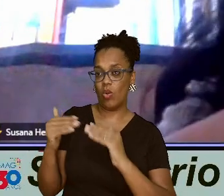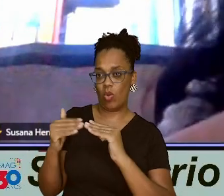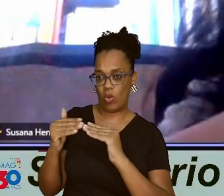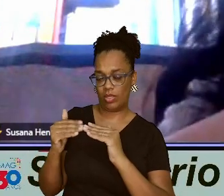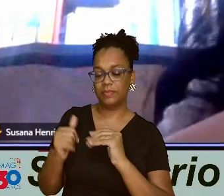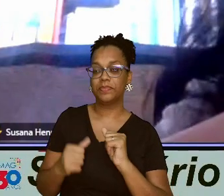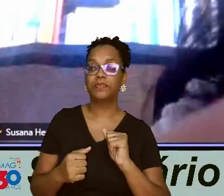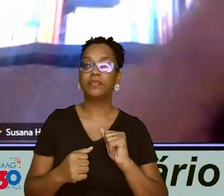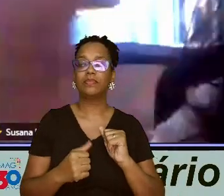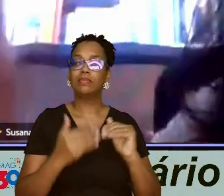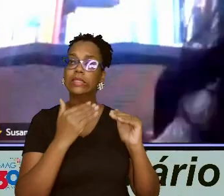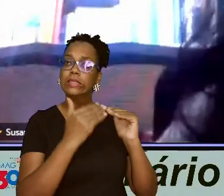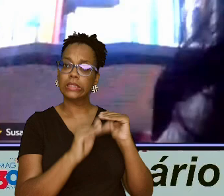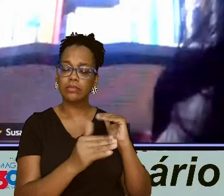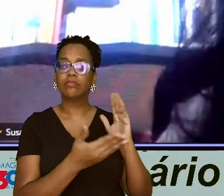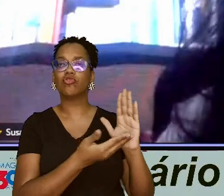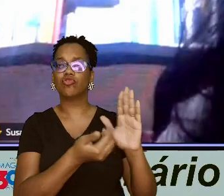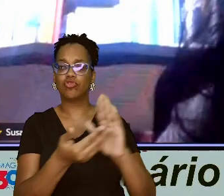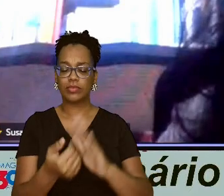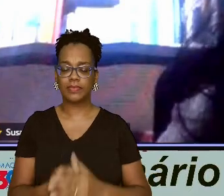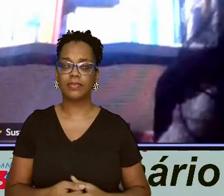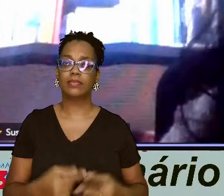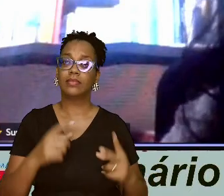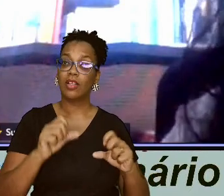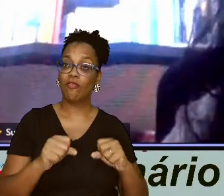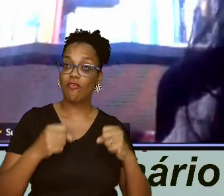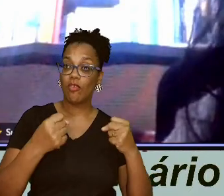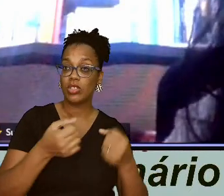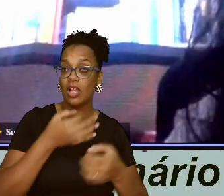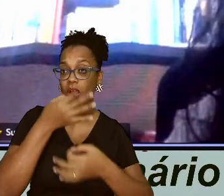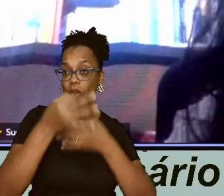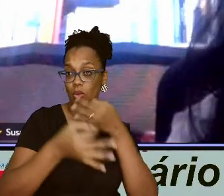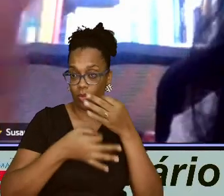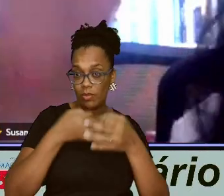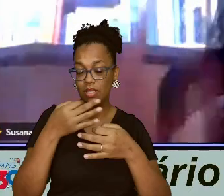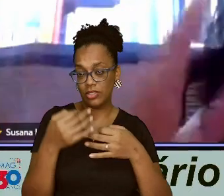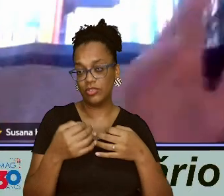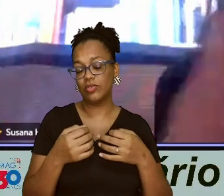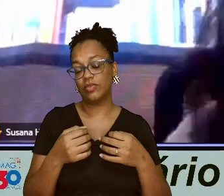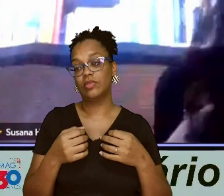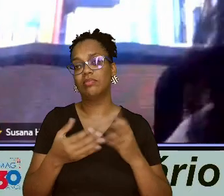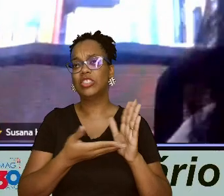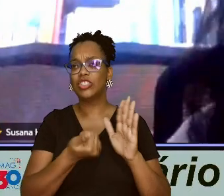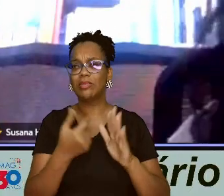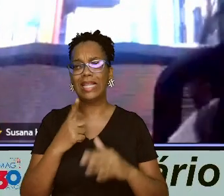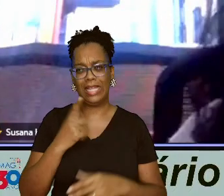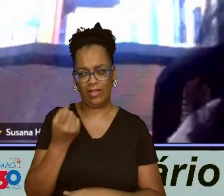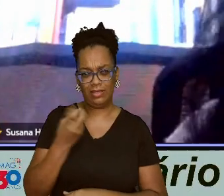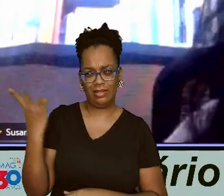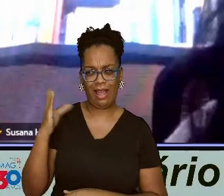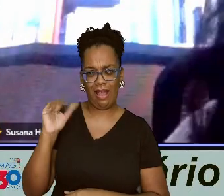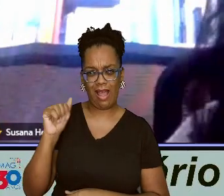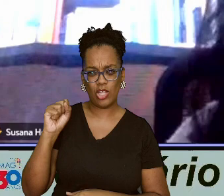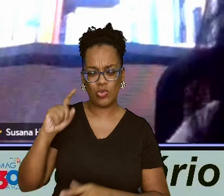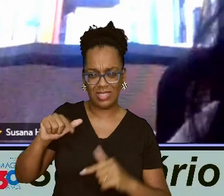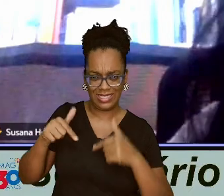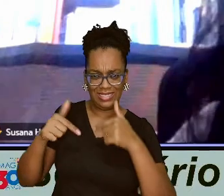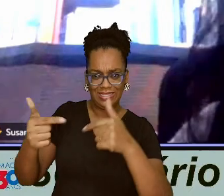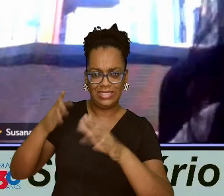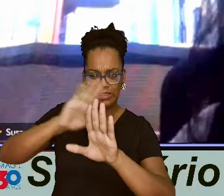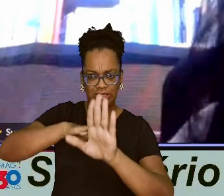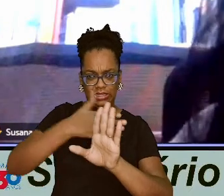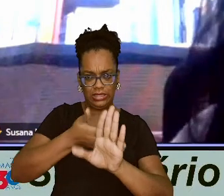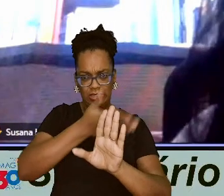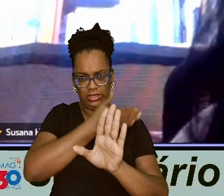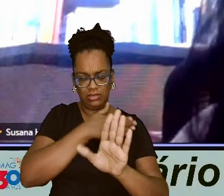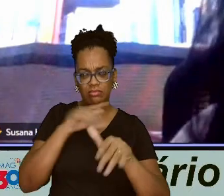que têm reforço argumentativo, que é utilizado como reforço argumentativo, teve muito caso em que foi aplicado esse